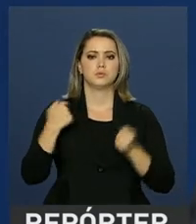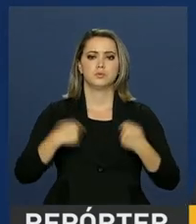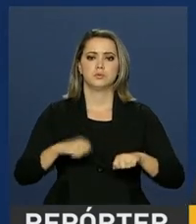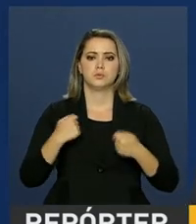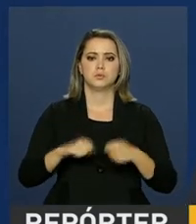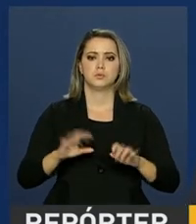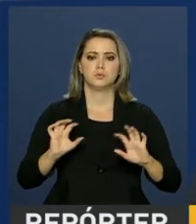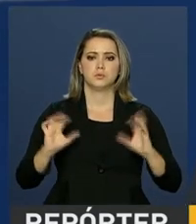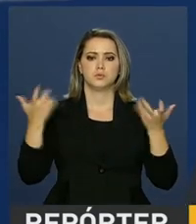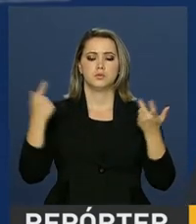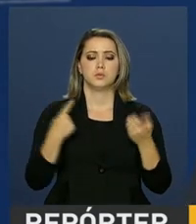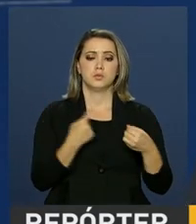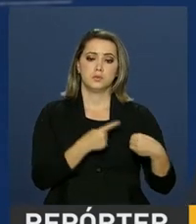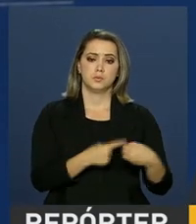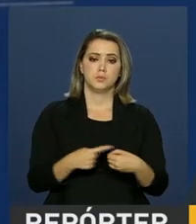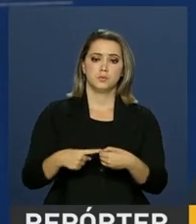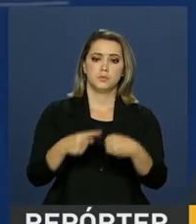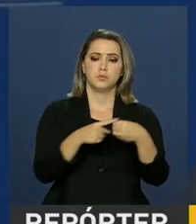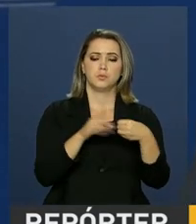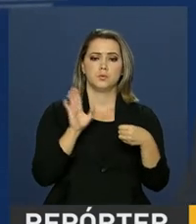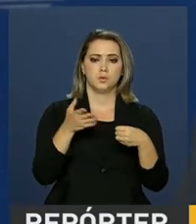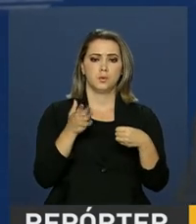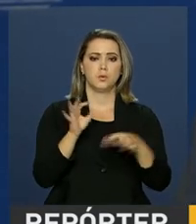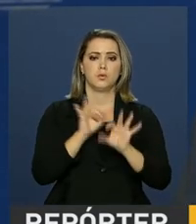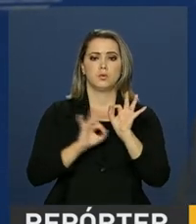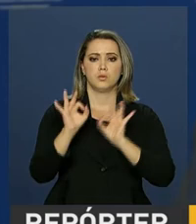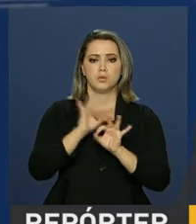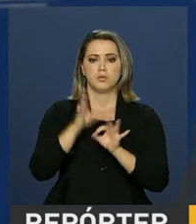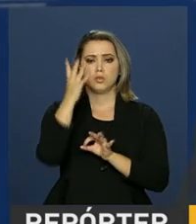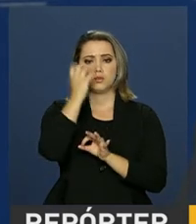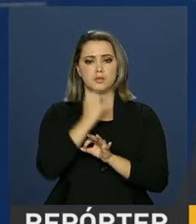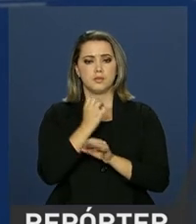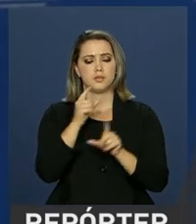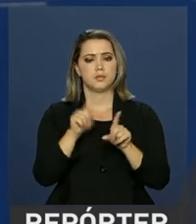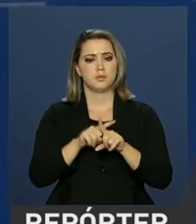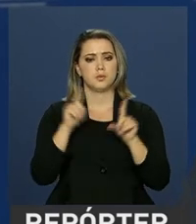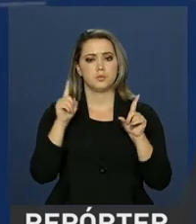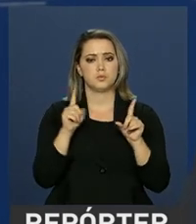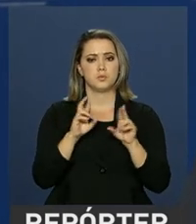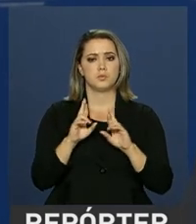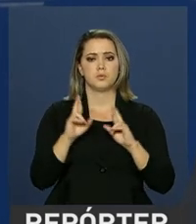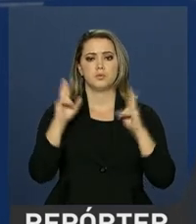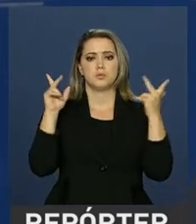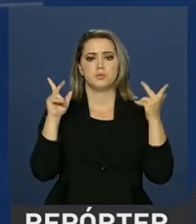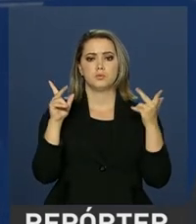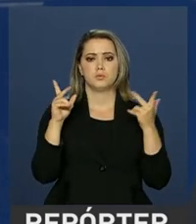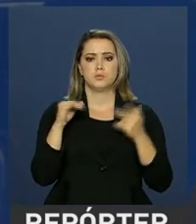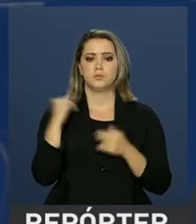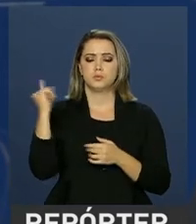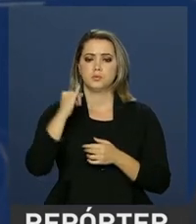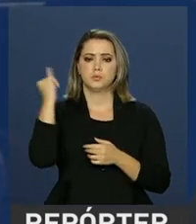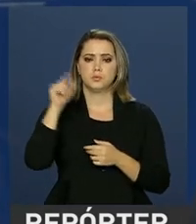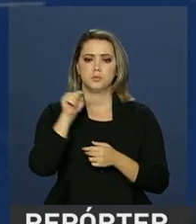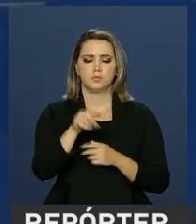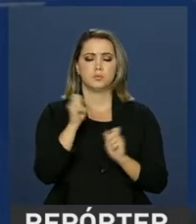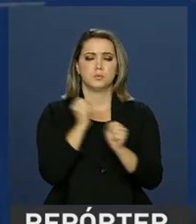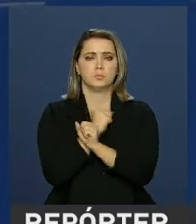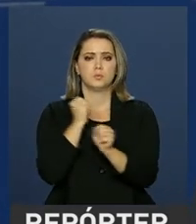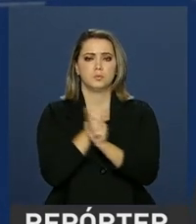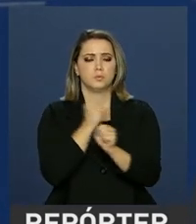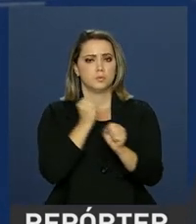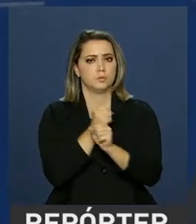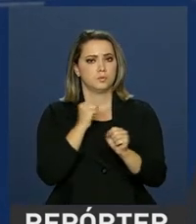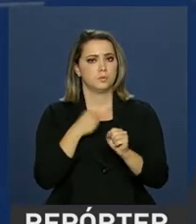na cidade ea tomá lo assim você teria menos diferente comandar a atração já seria construída em